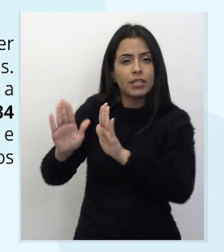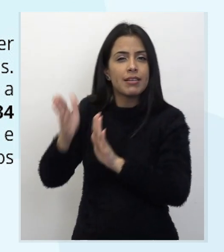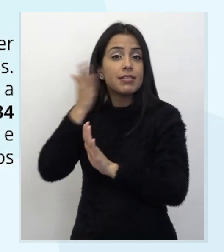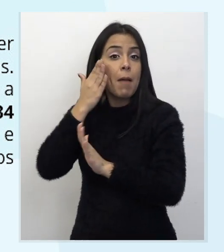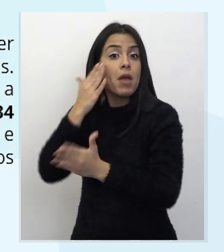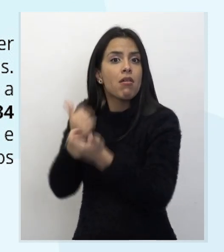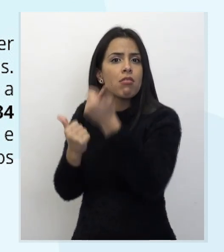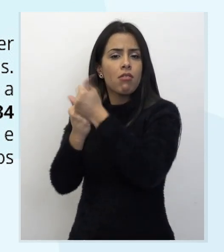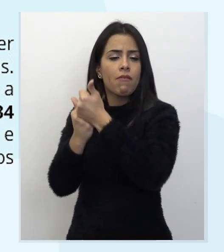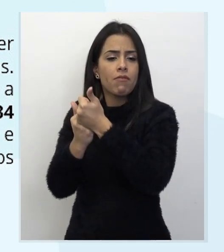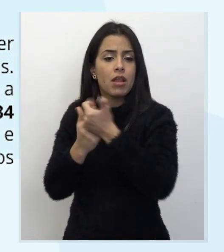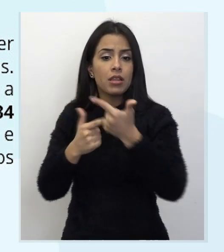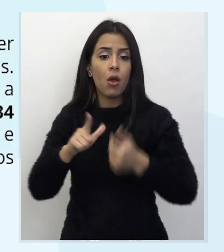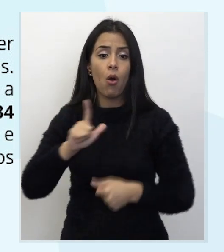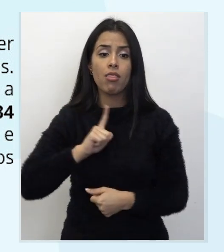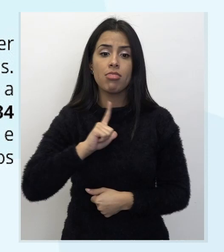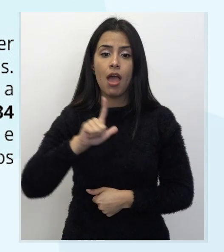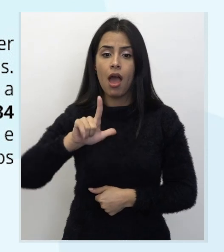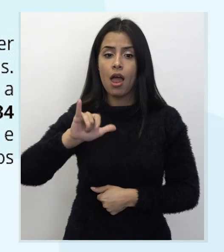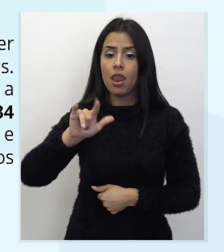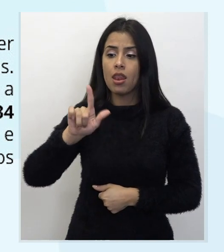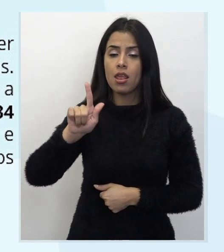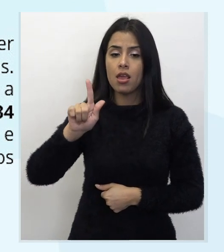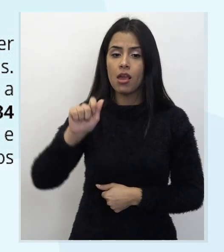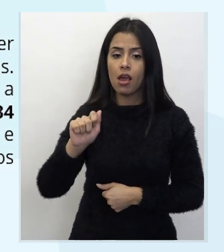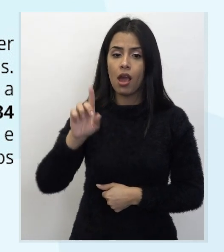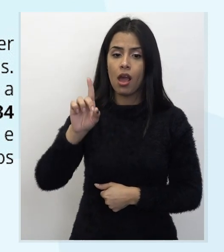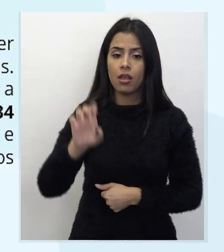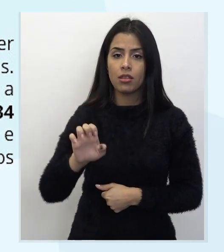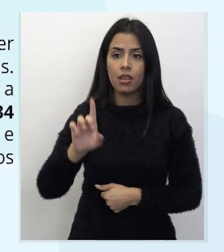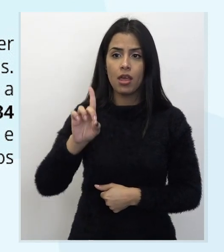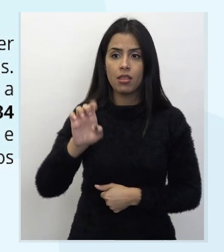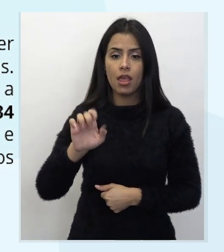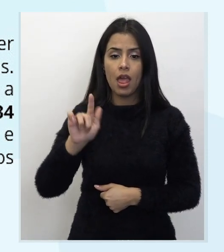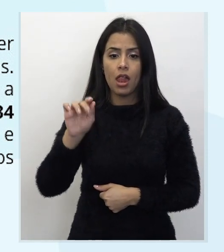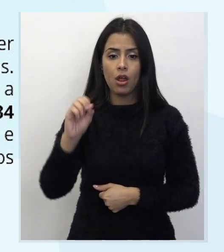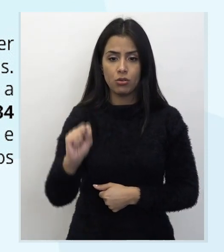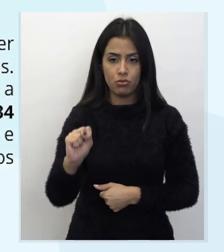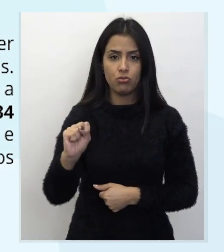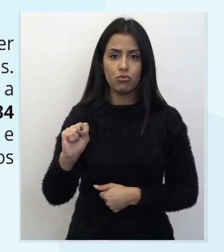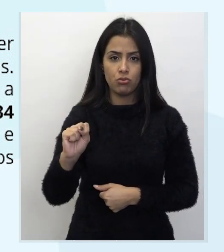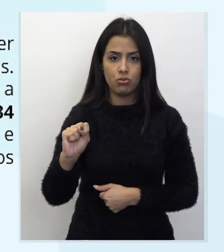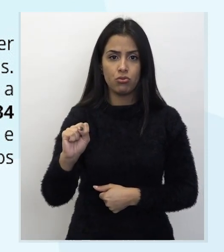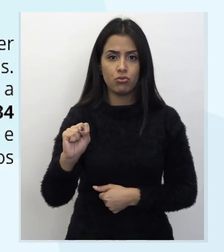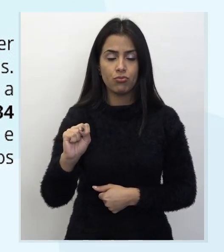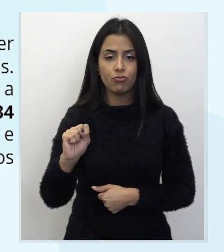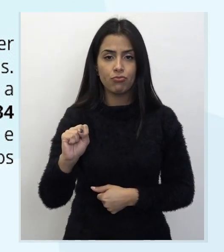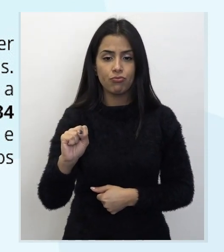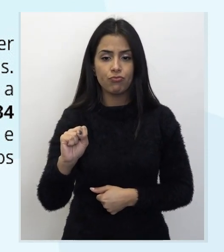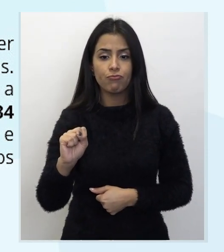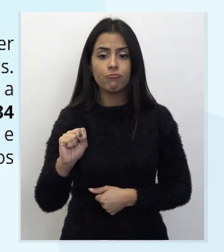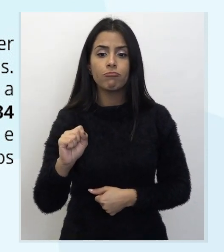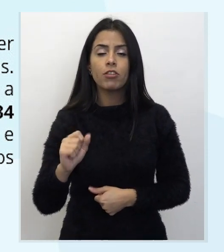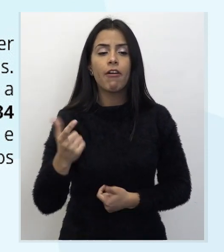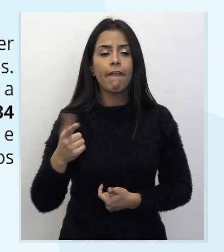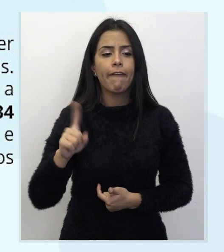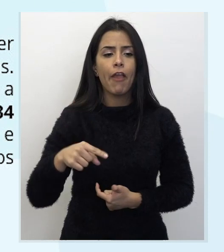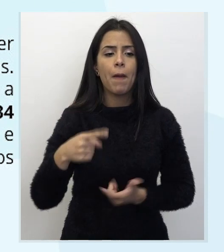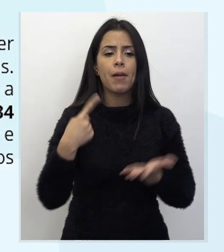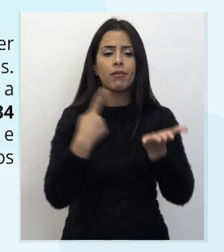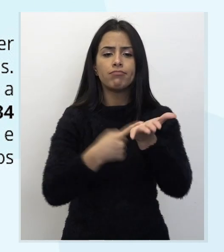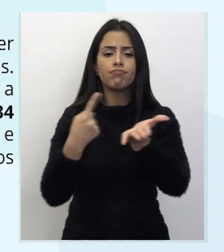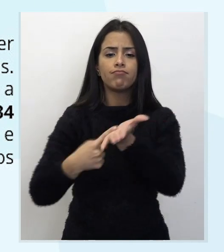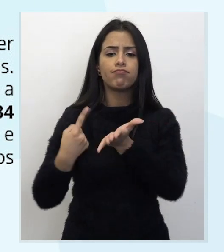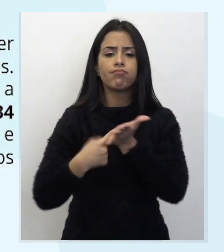de Delos? É uma liga militar e financeira também, entre Atenas e outras cidades-estado, ou